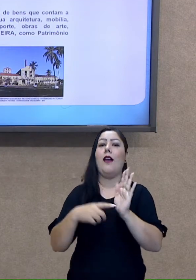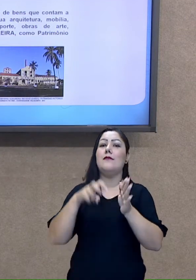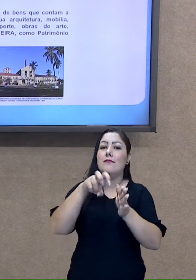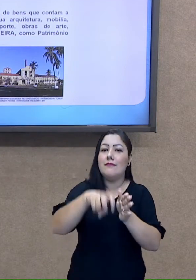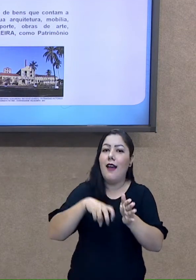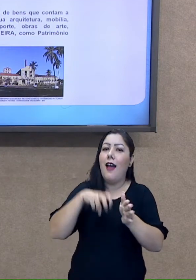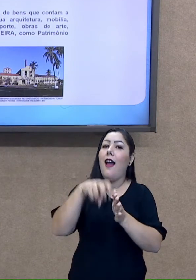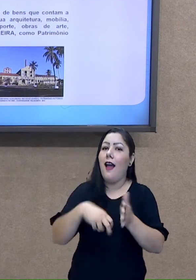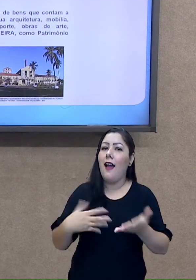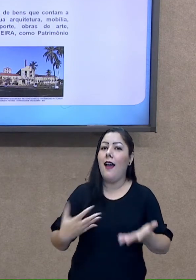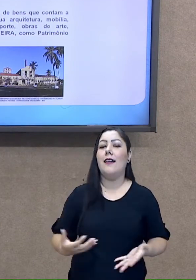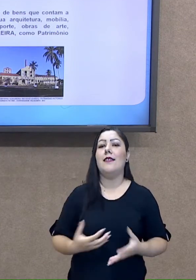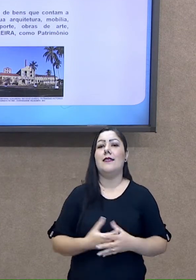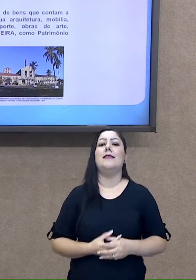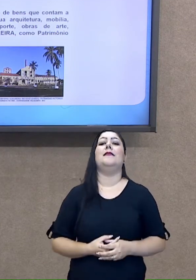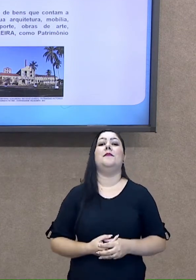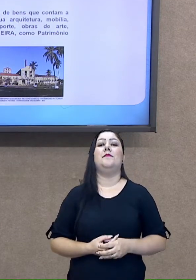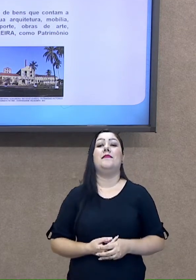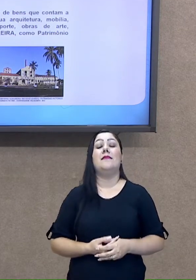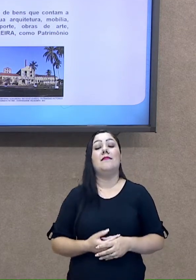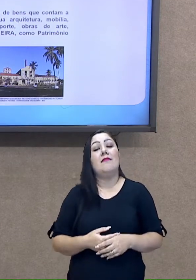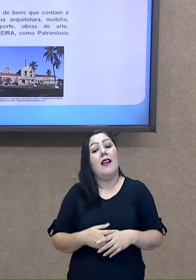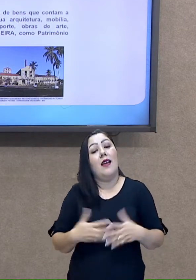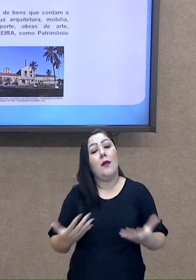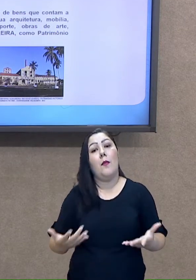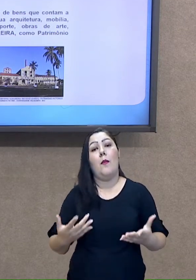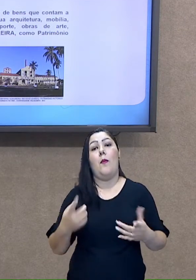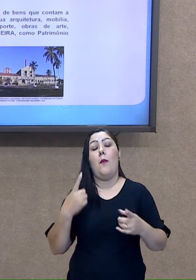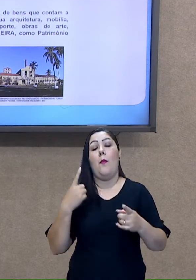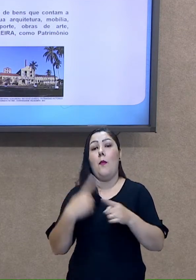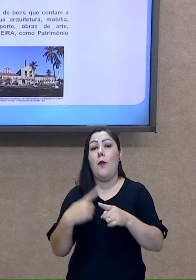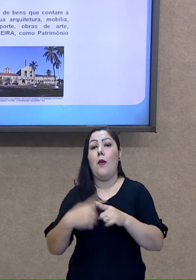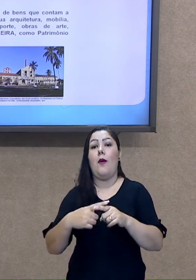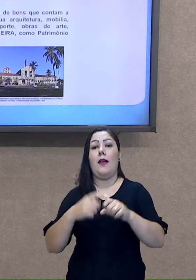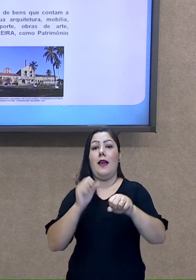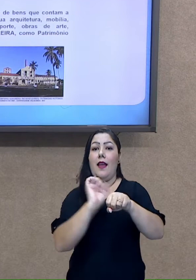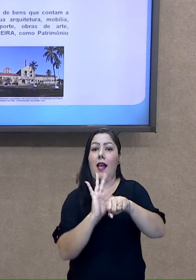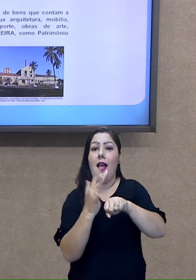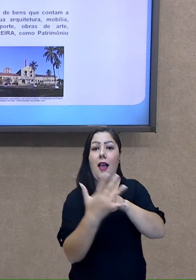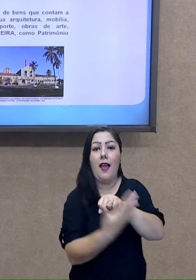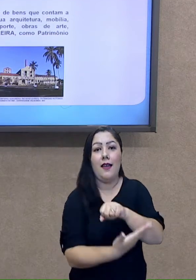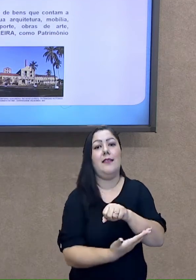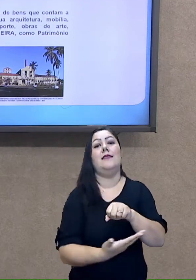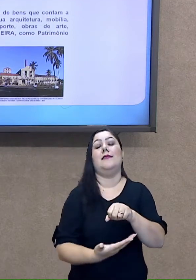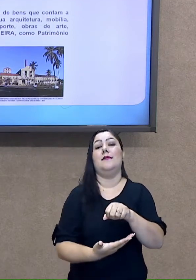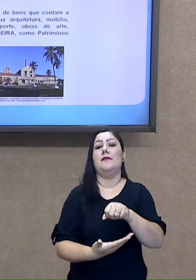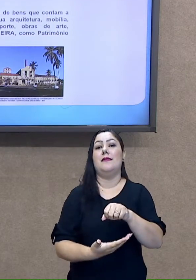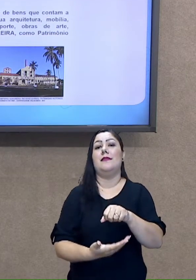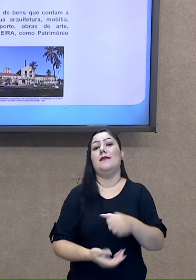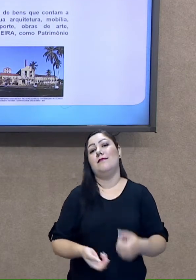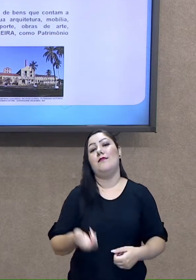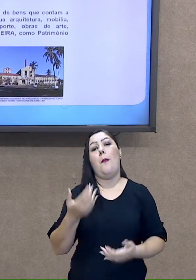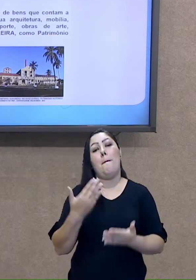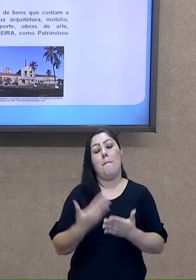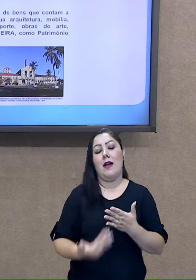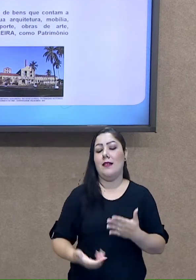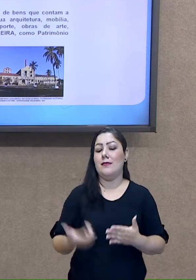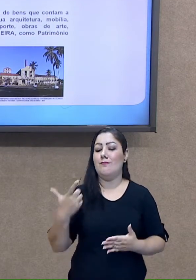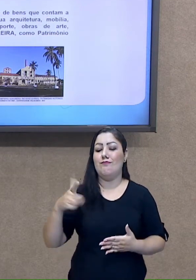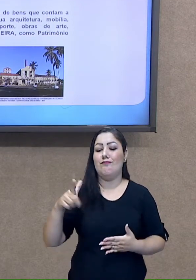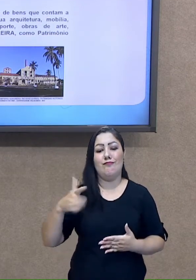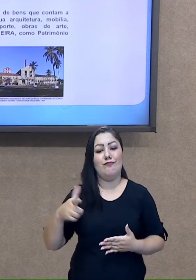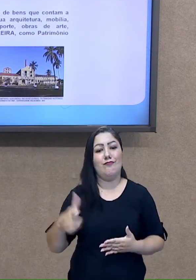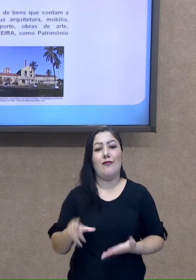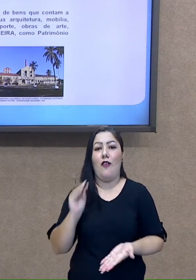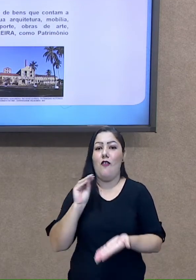pandemia, nós não tivemos a oportunidade de ir lá na exposição, como nós chamamos. Comer o quê? O que a gente lembra quando